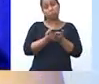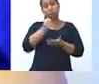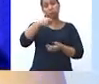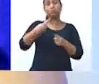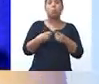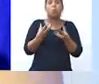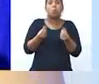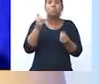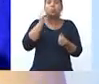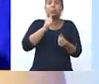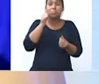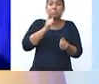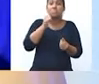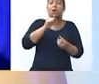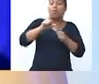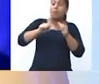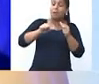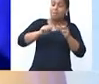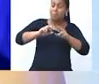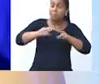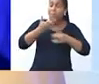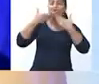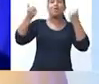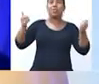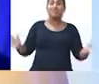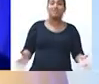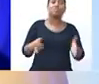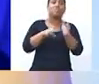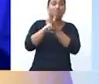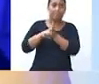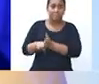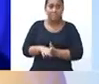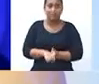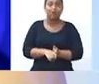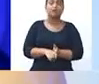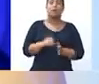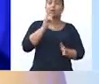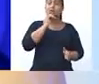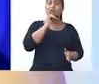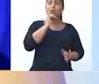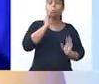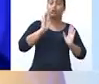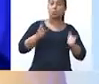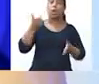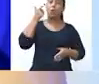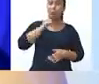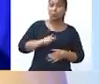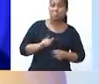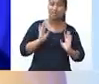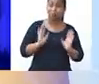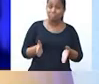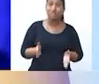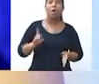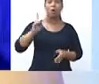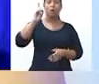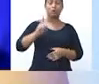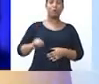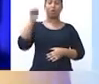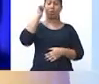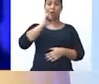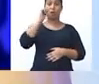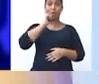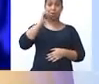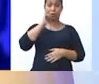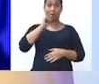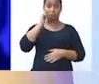muitas melhoras em relação ao incentivo à pesquisa. Então, por exemplo, já foi conquistado o direito à licença maternidade